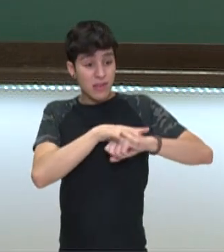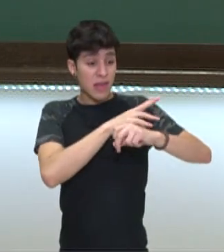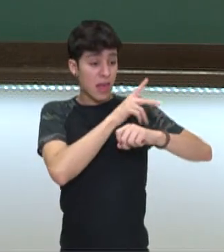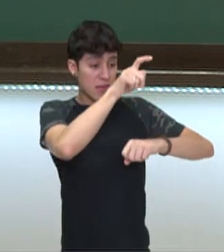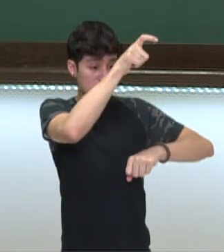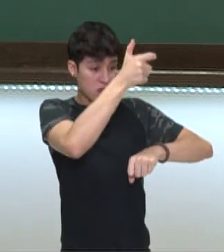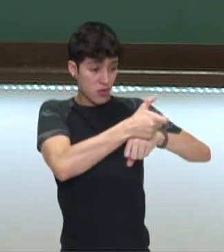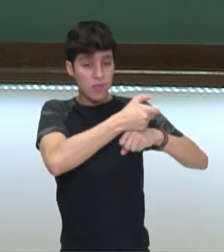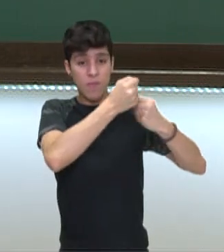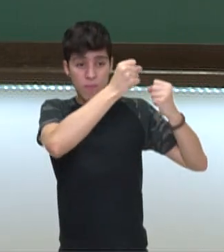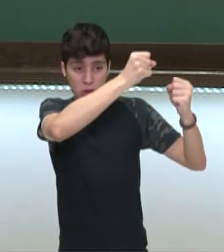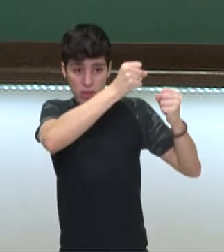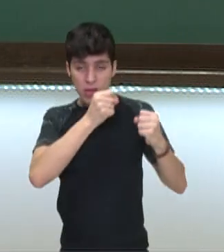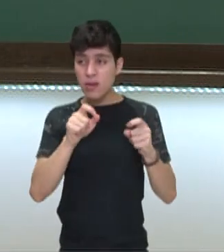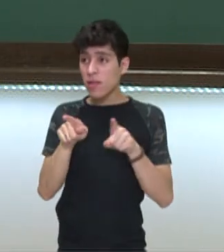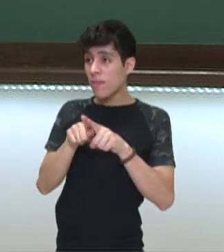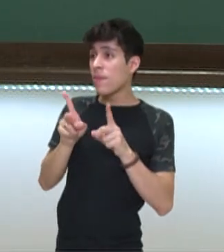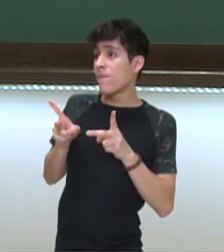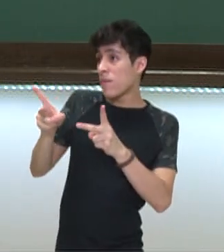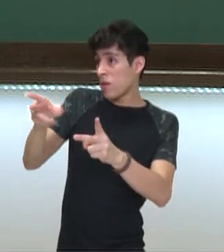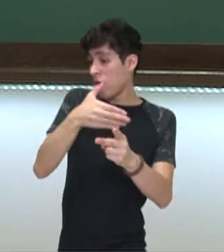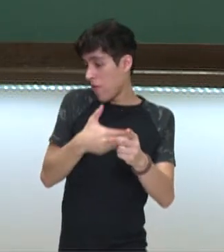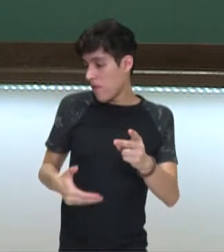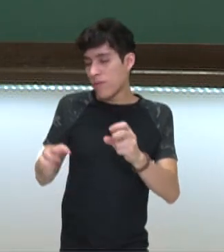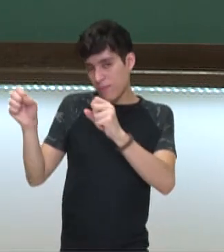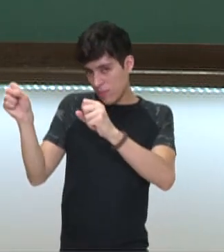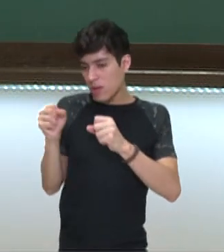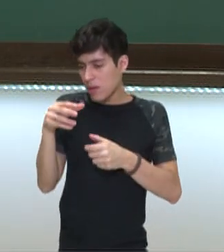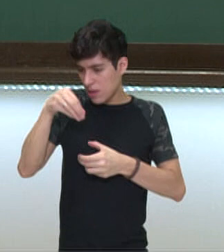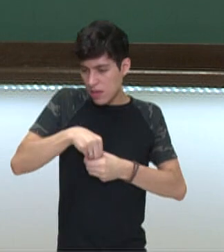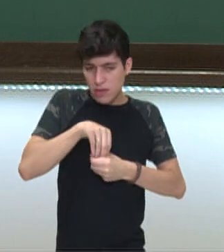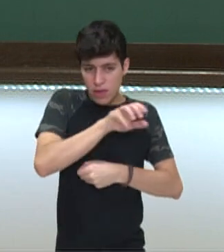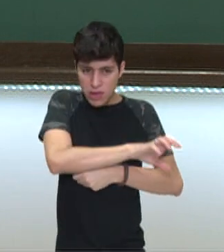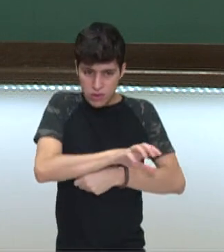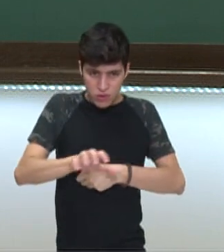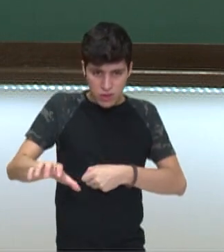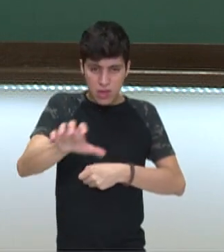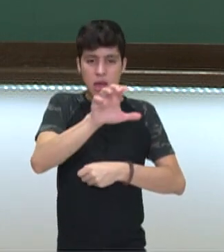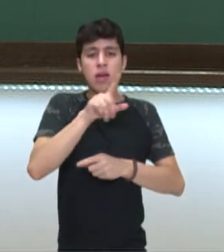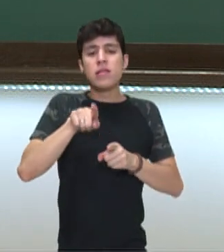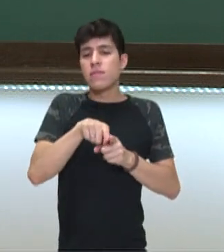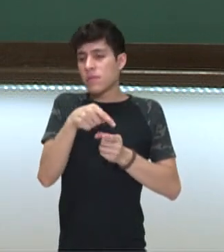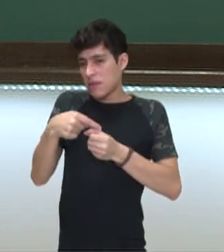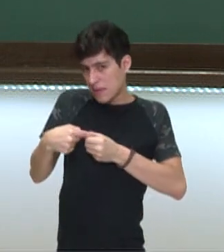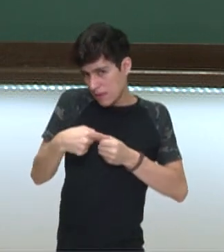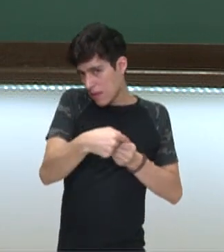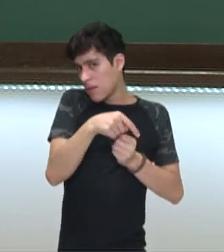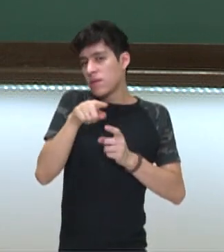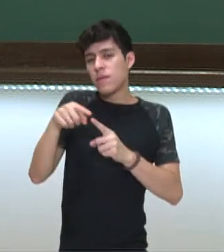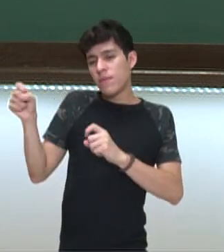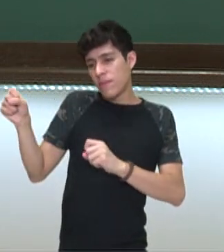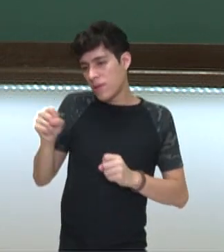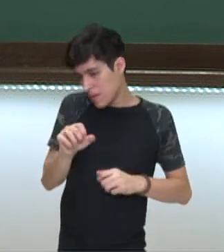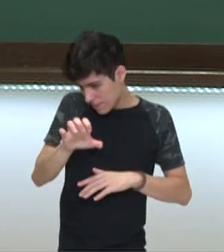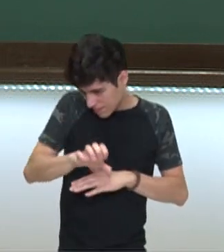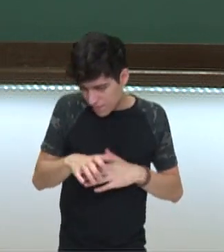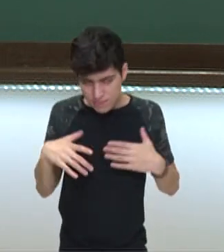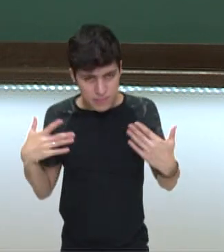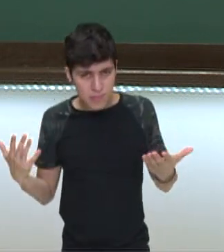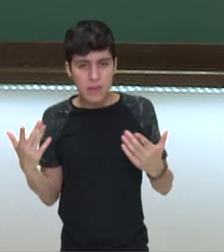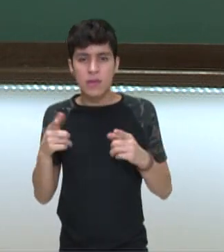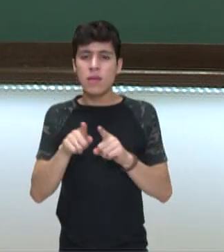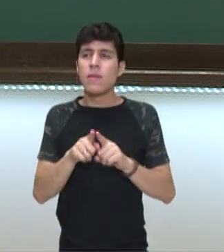se manterem nos poderes. Tanto os poderes regionais, poderes municipais, poderes estaduais